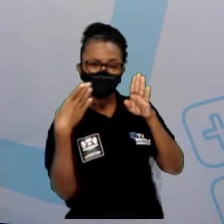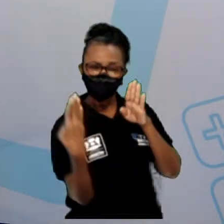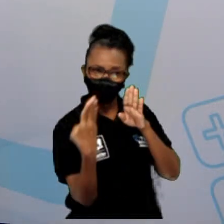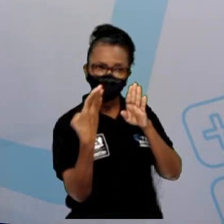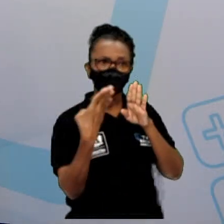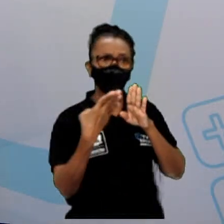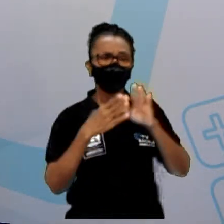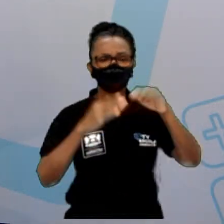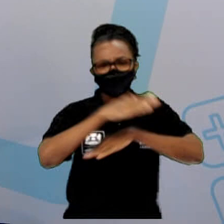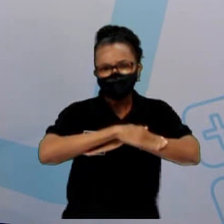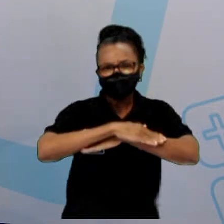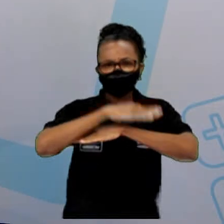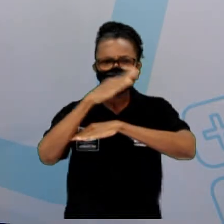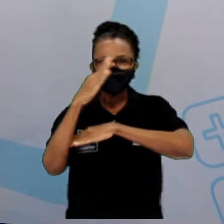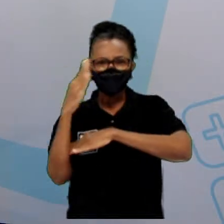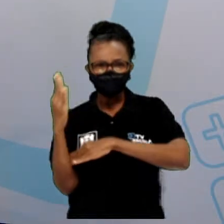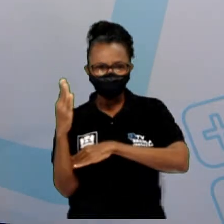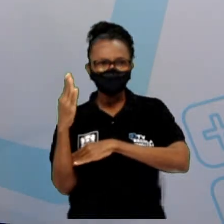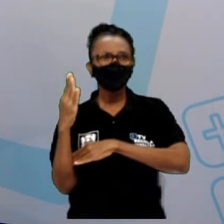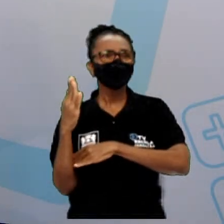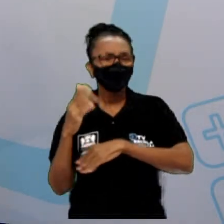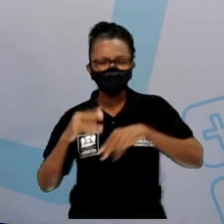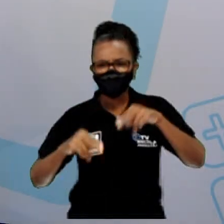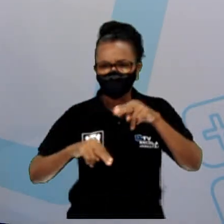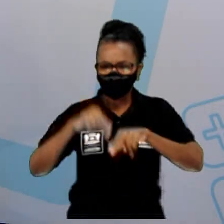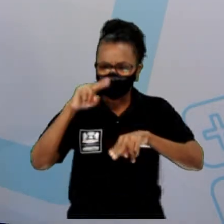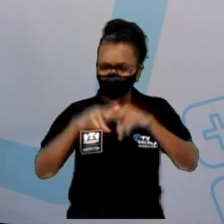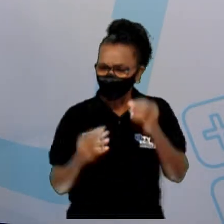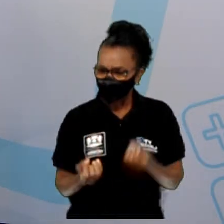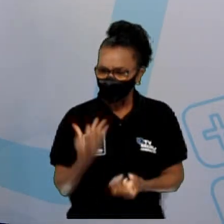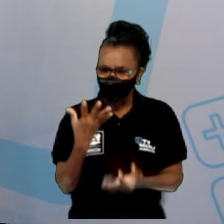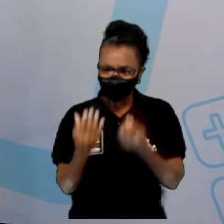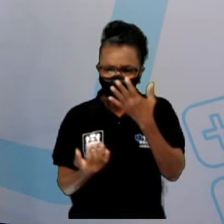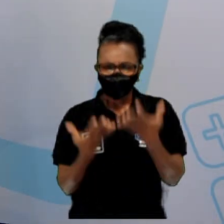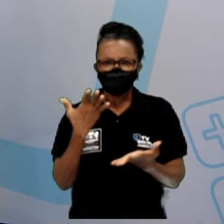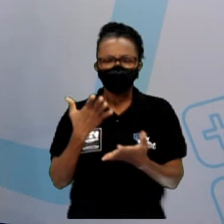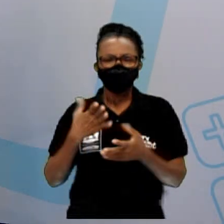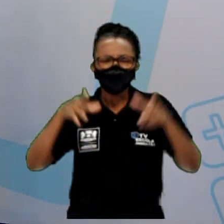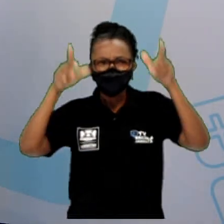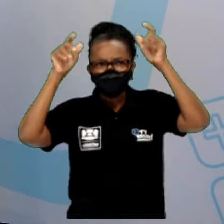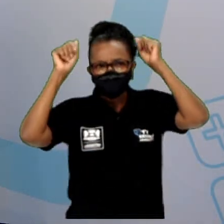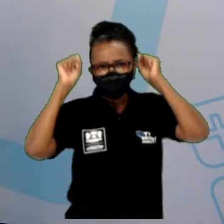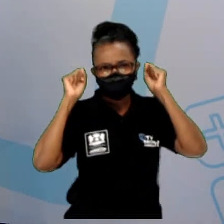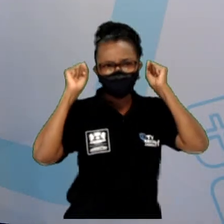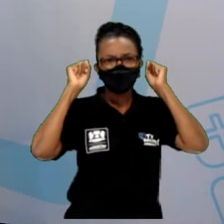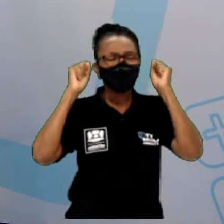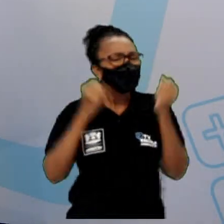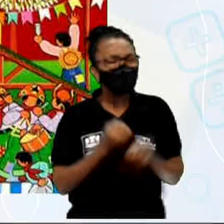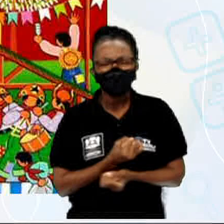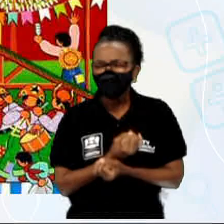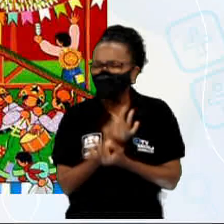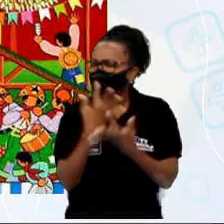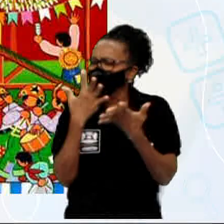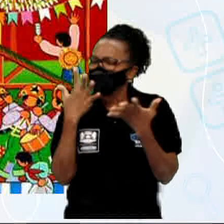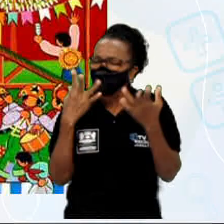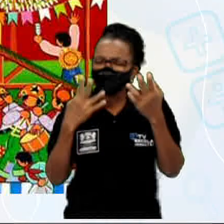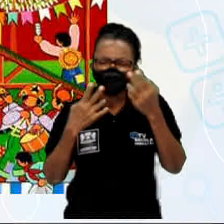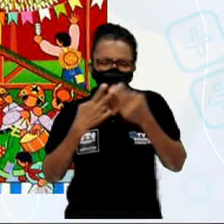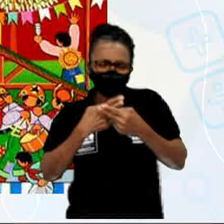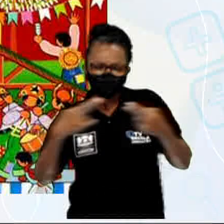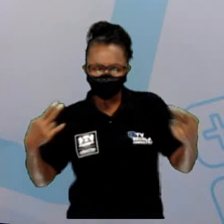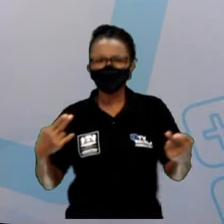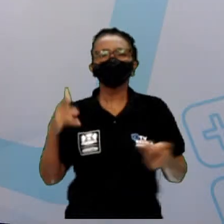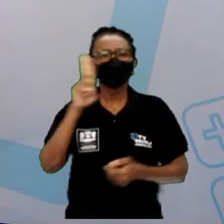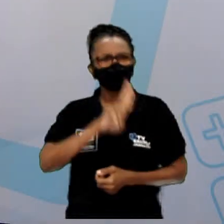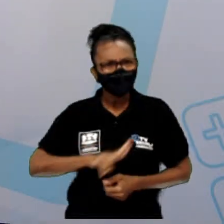as janelas, a fogueira, o chapéu. Quantos objetos nós utilizamos